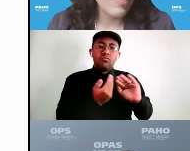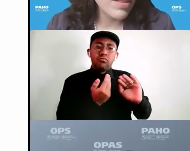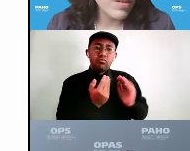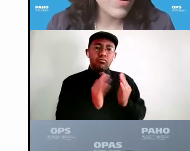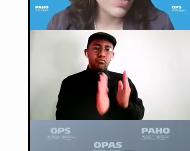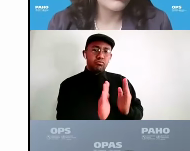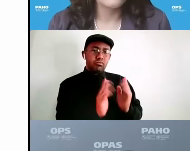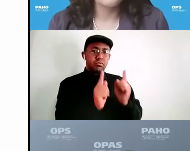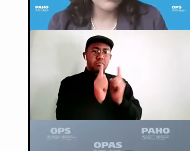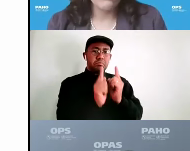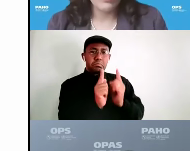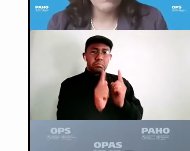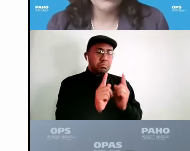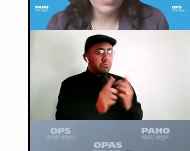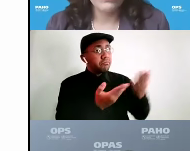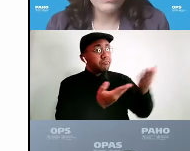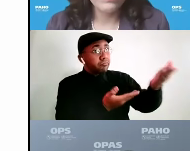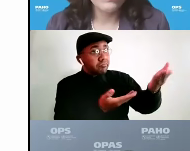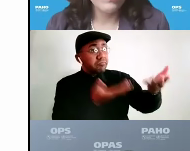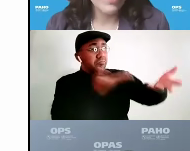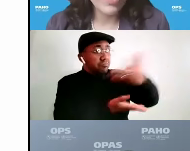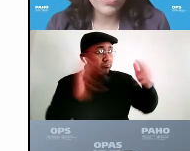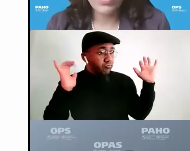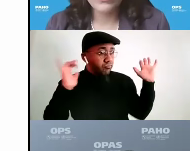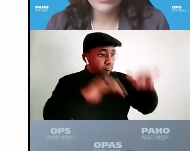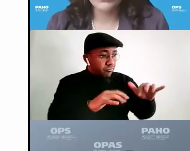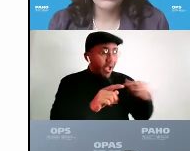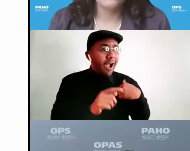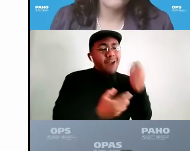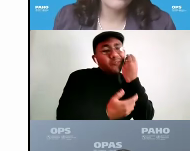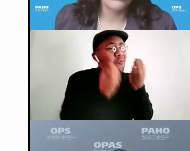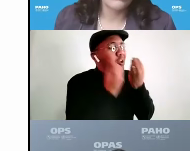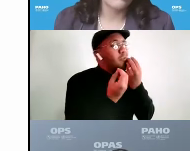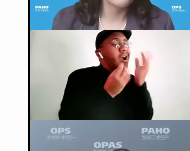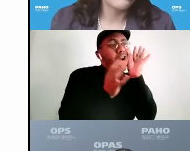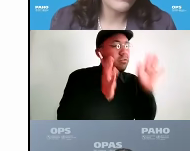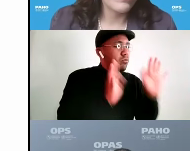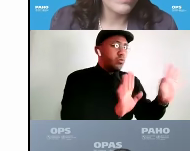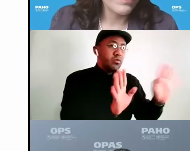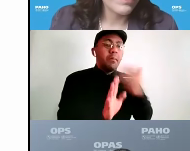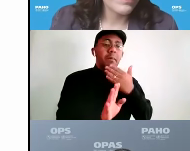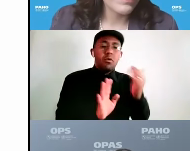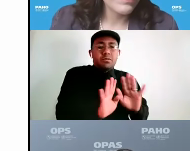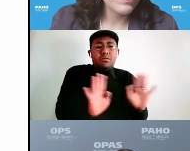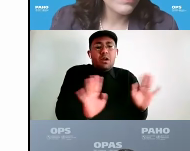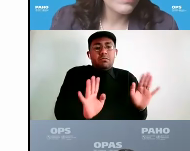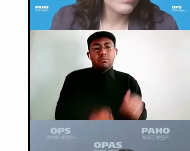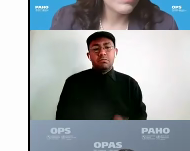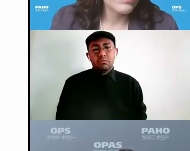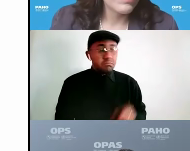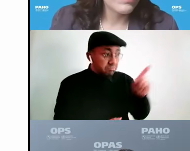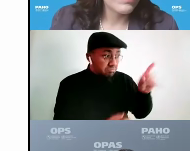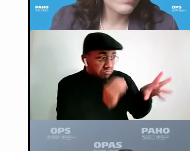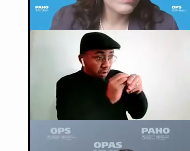as medidas de prevenção nos eventos massivos, que seriam coisas importantes. Não sei se a doutora tem algo que acrescentar.